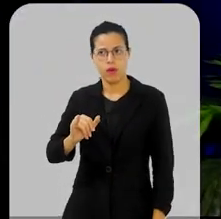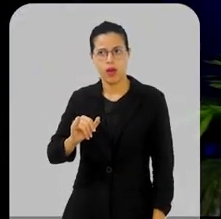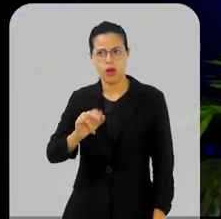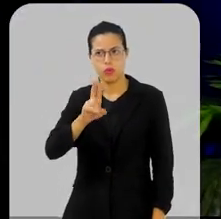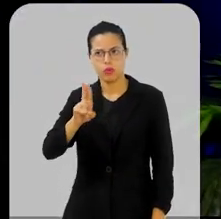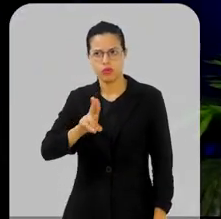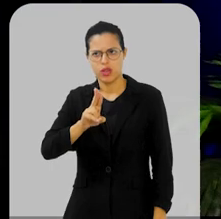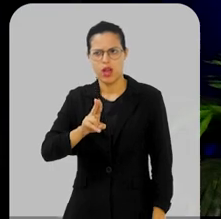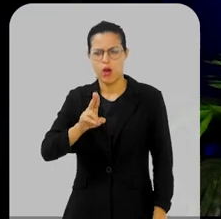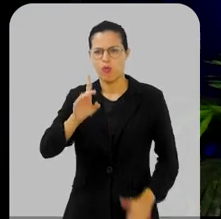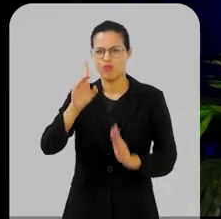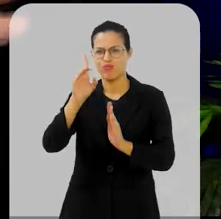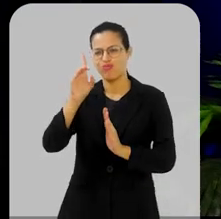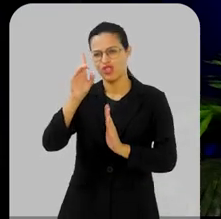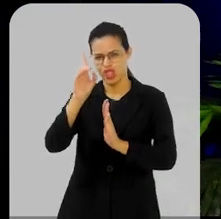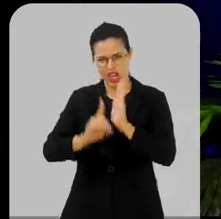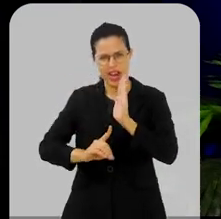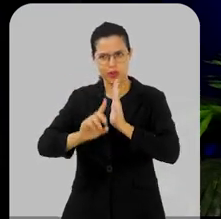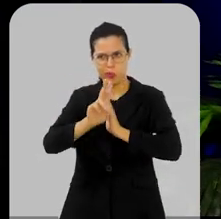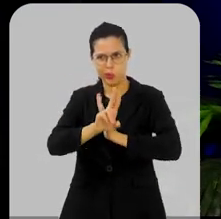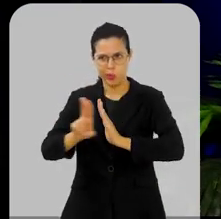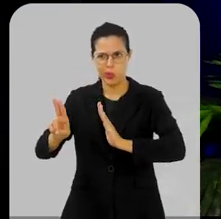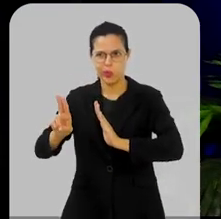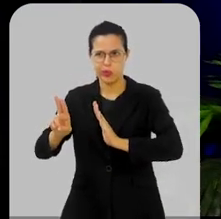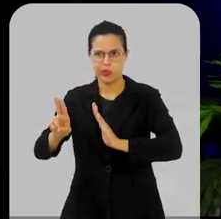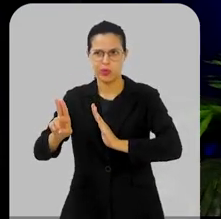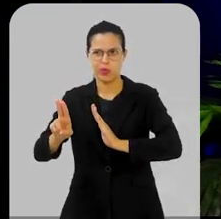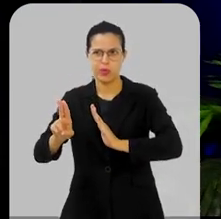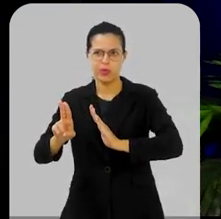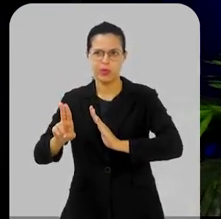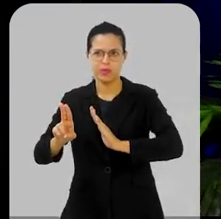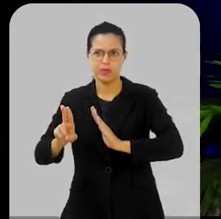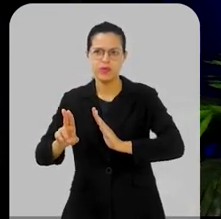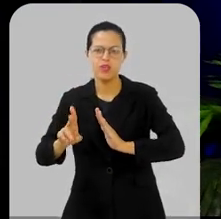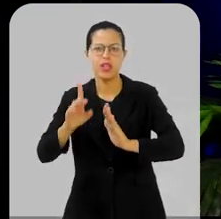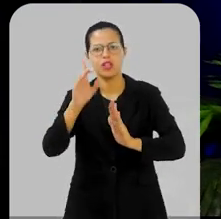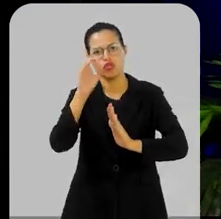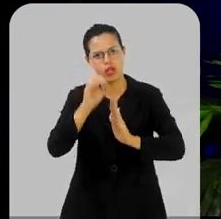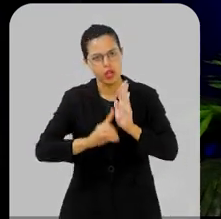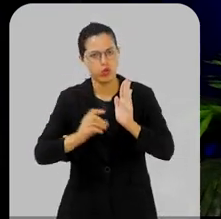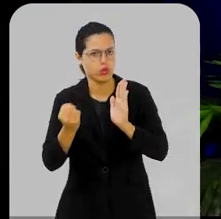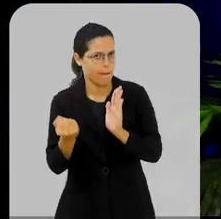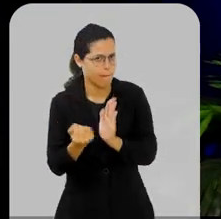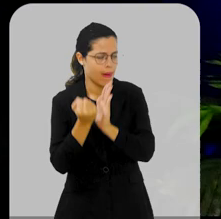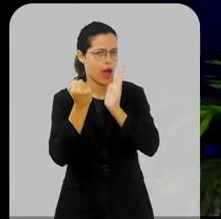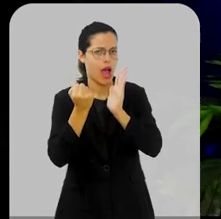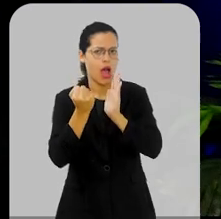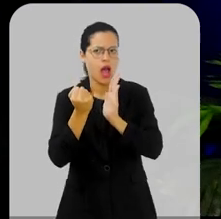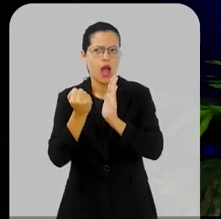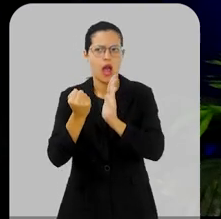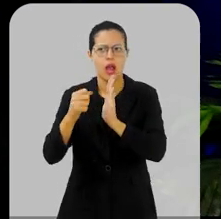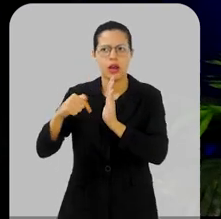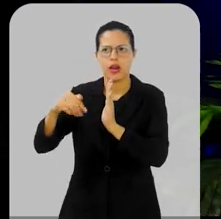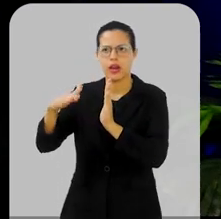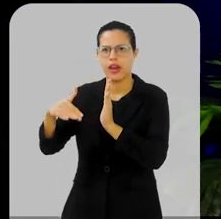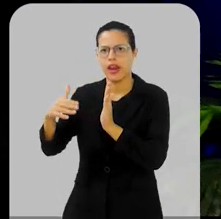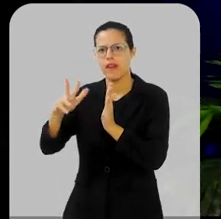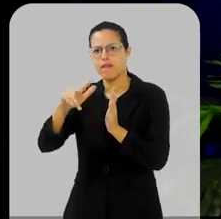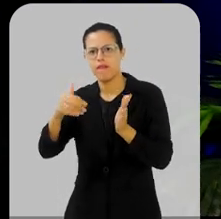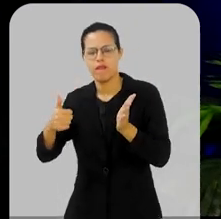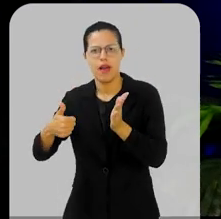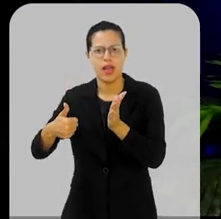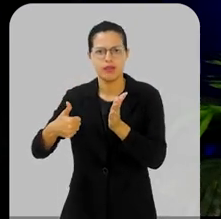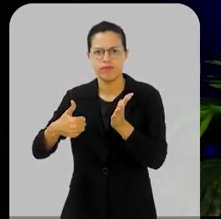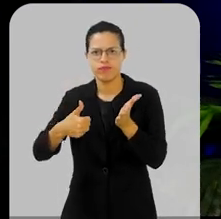lá o direito do nome, que eu não gosto de ficar usando anglicismo, né? Direito de marca, enfim. Quem vai se